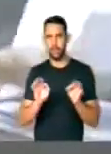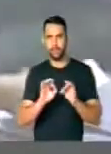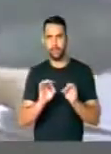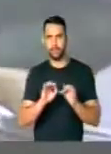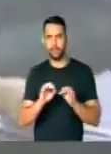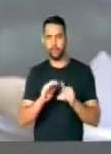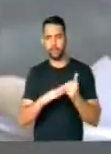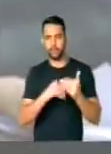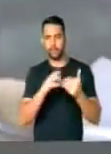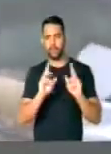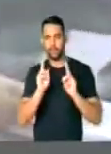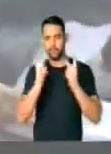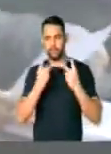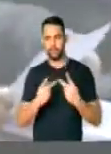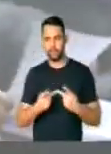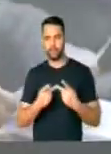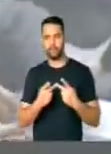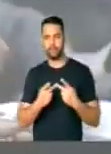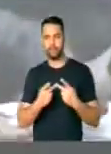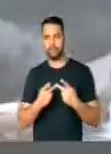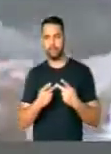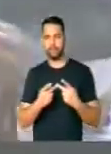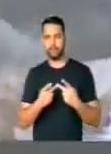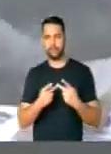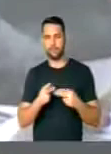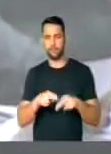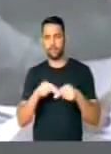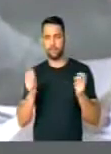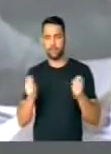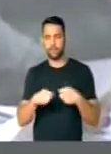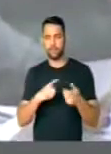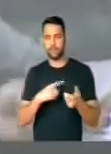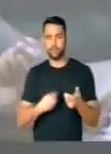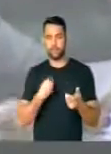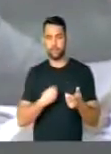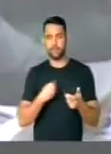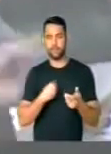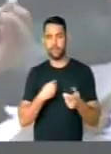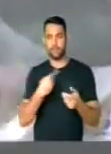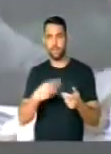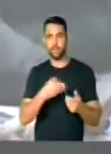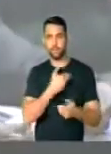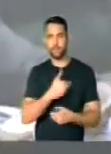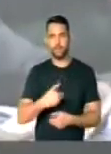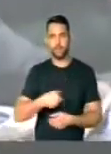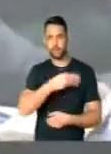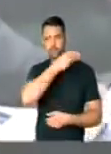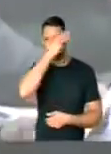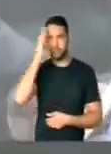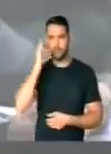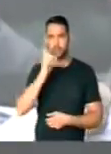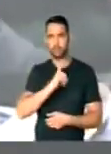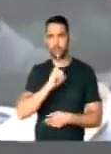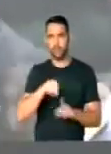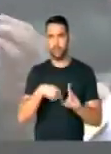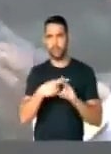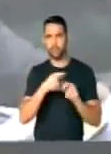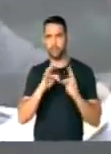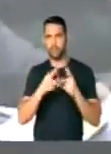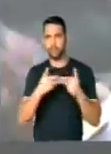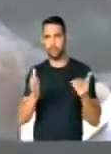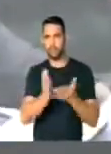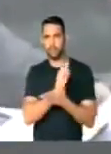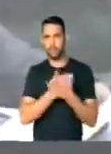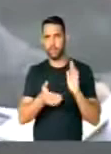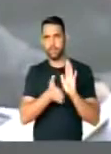índice de desenvolvimento humano só podia ser neste governo dtm além de todas as